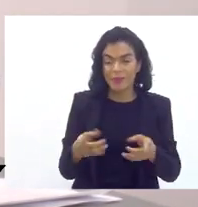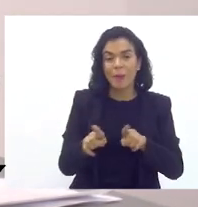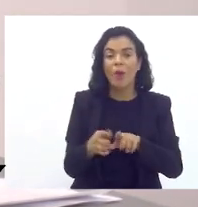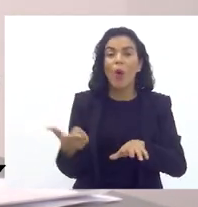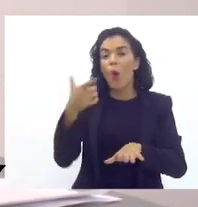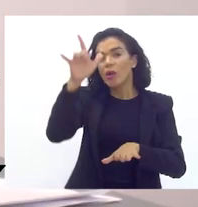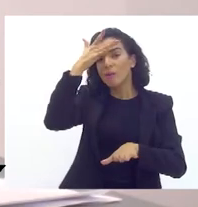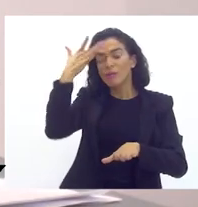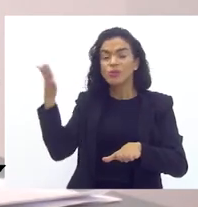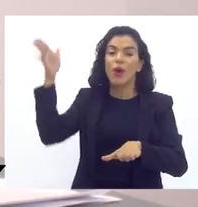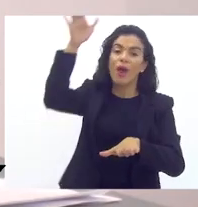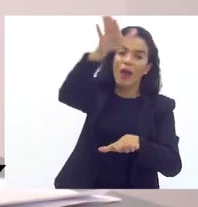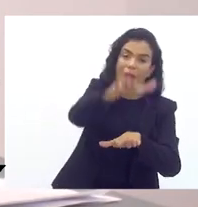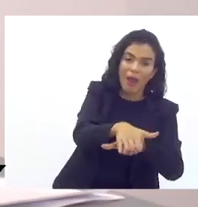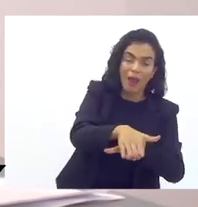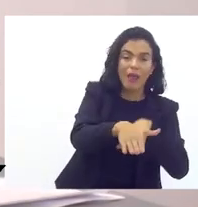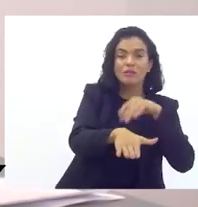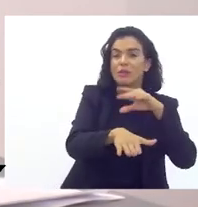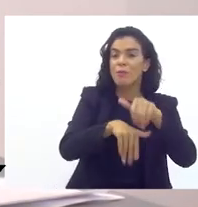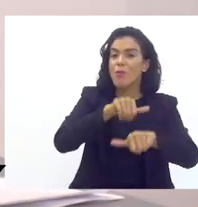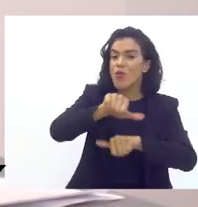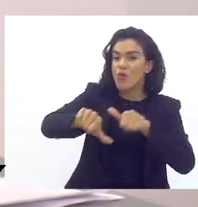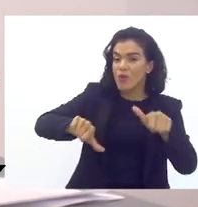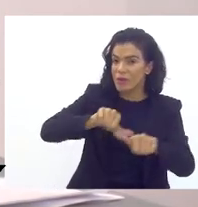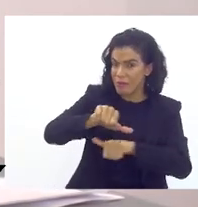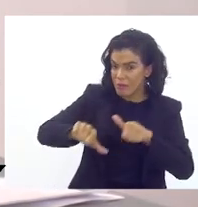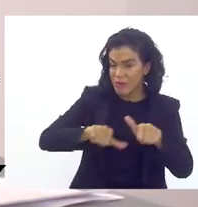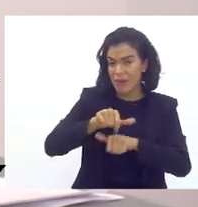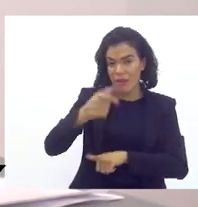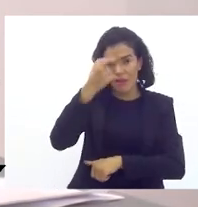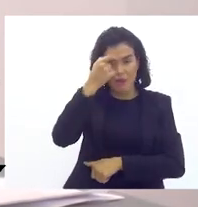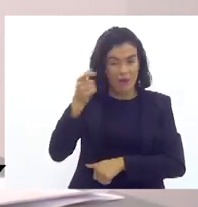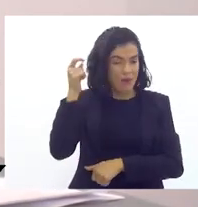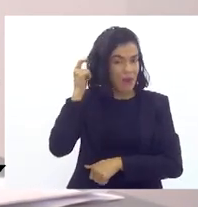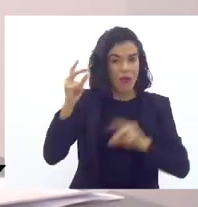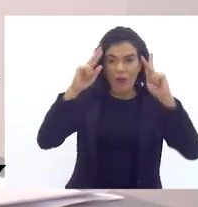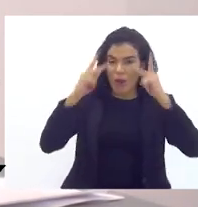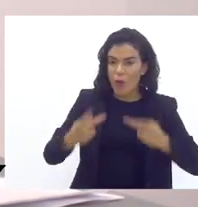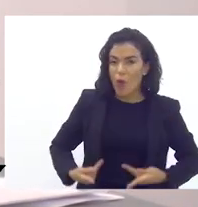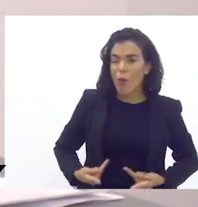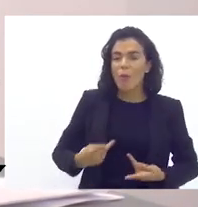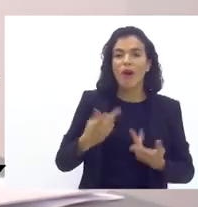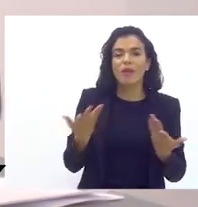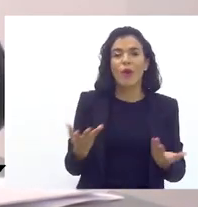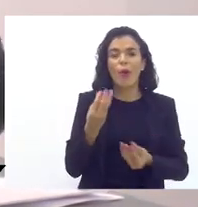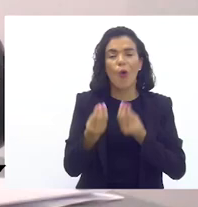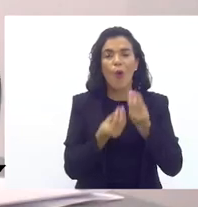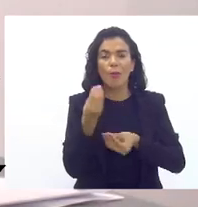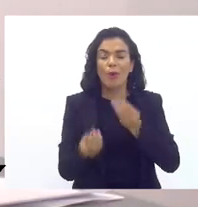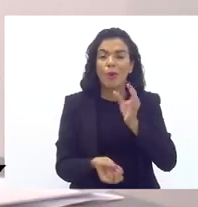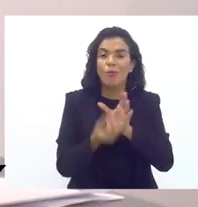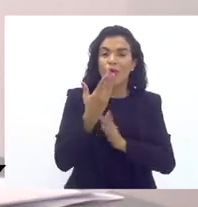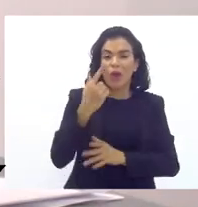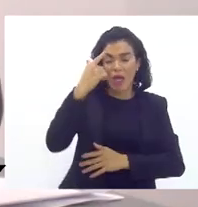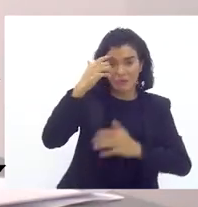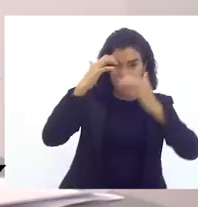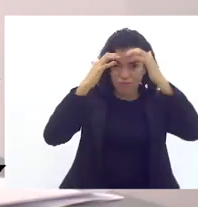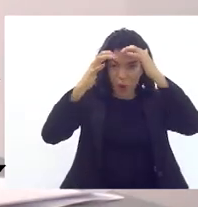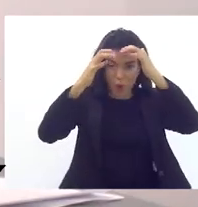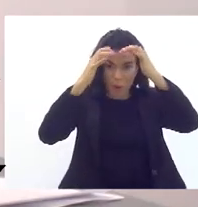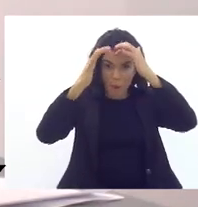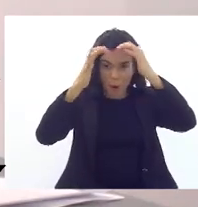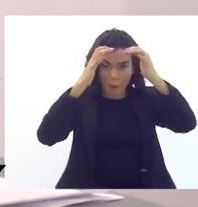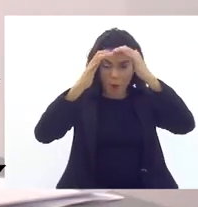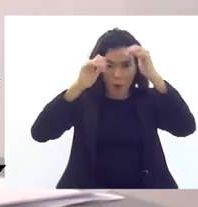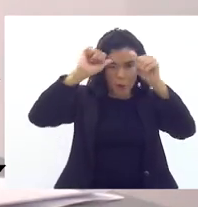pisa em cima ela deforma e a memória humana ela é resultado de processos cognitivos que estão sujeitos a